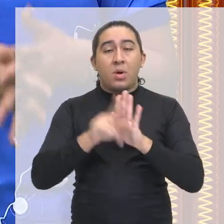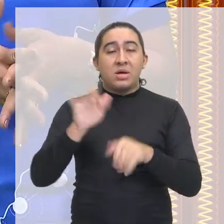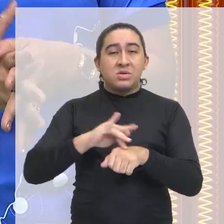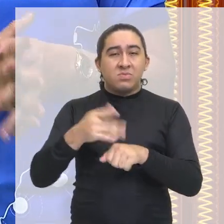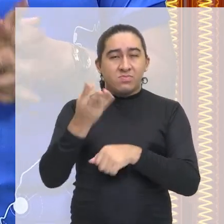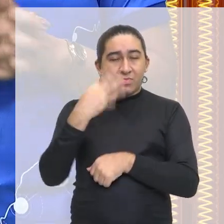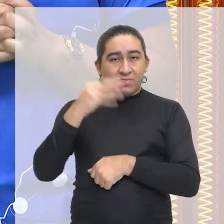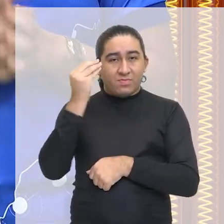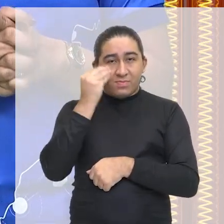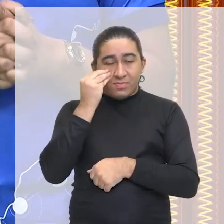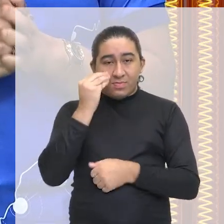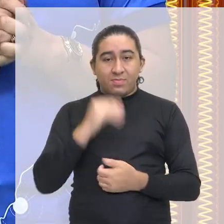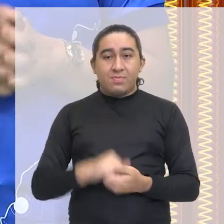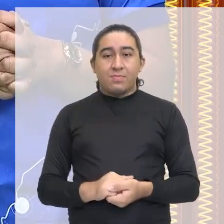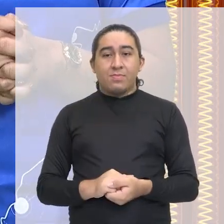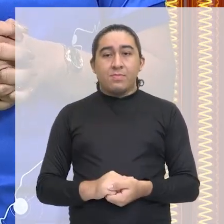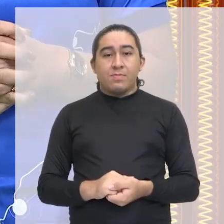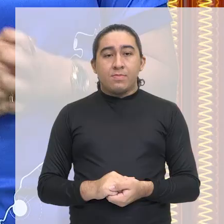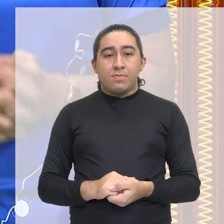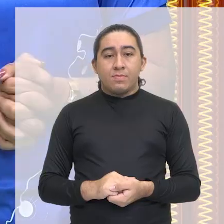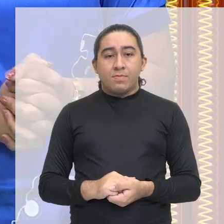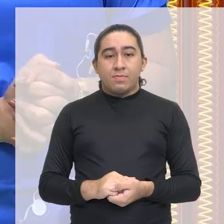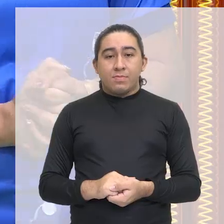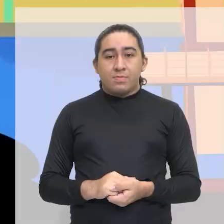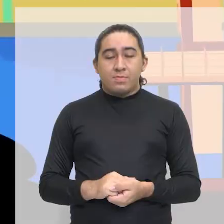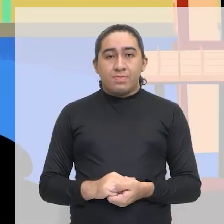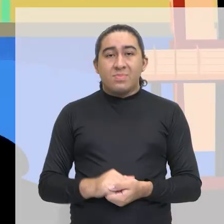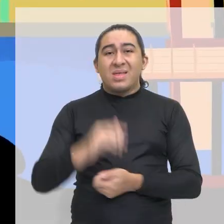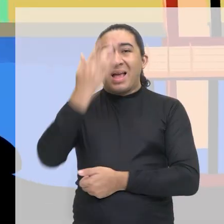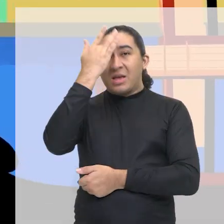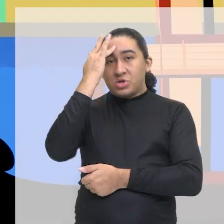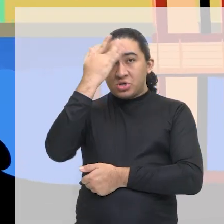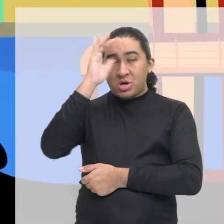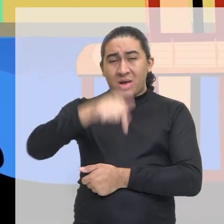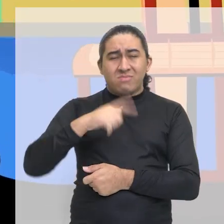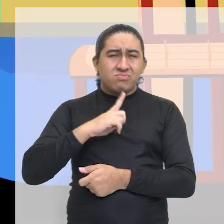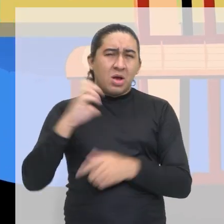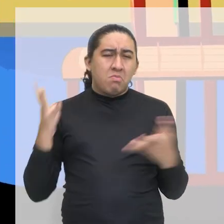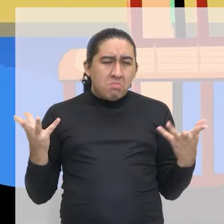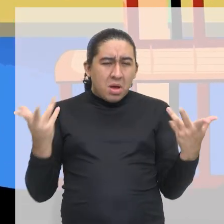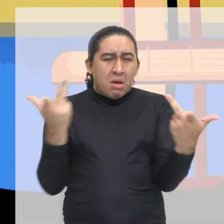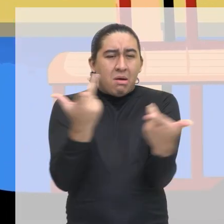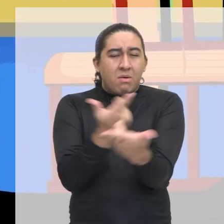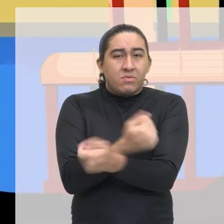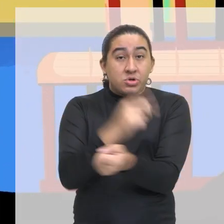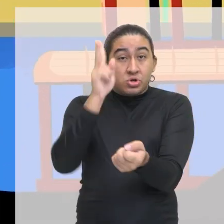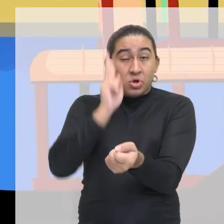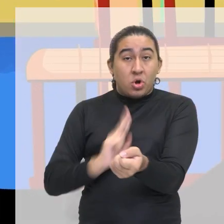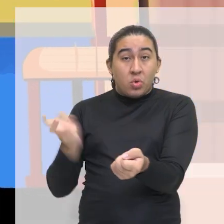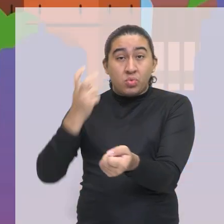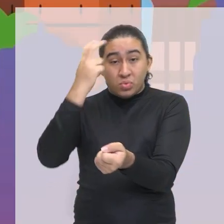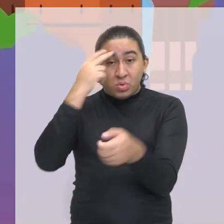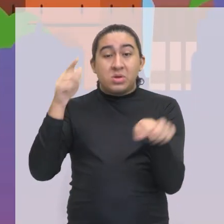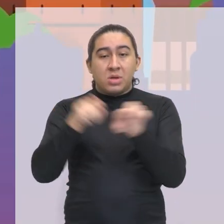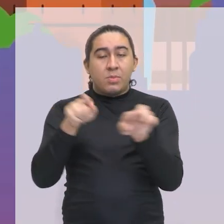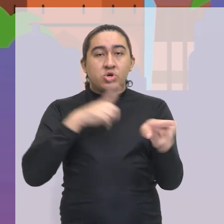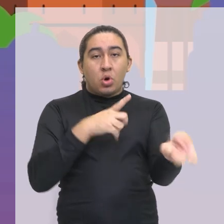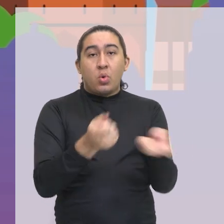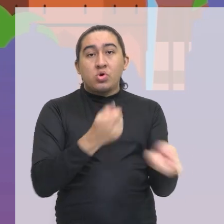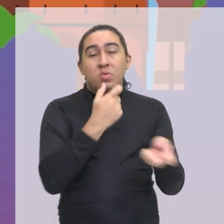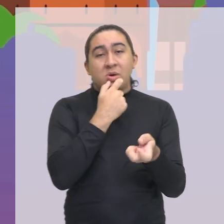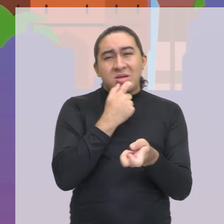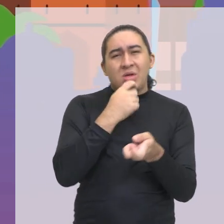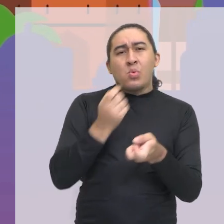de descolonização da Índia. Vamos a ele. A Índia, uma terra rica em cultura e história, estava sob